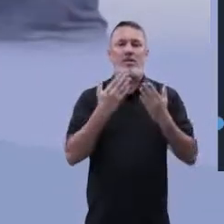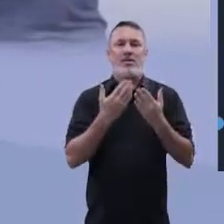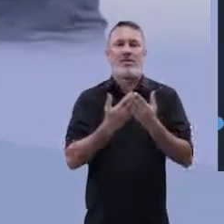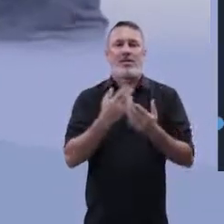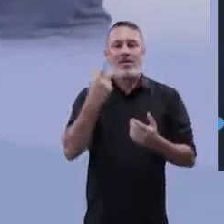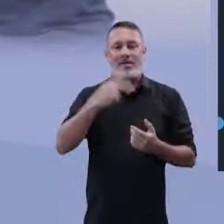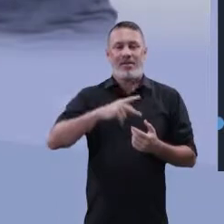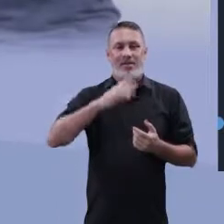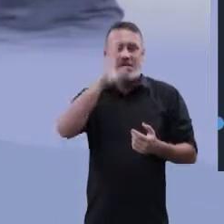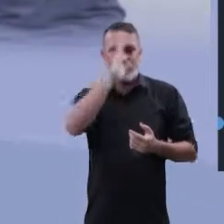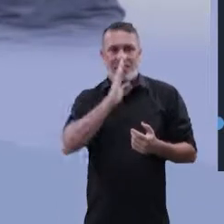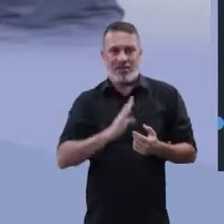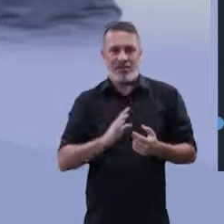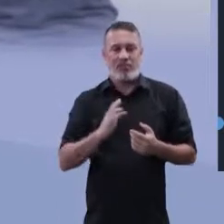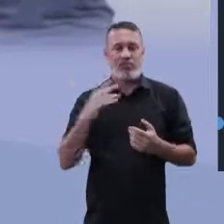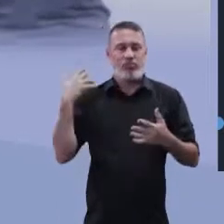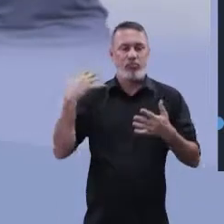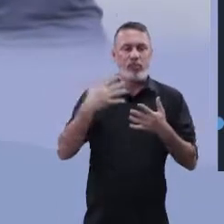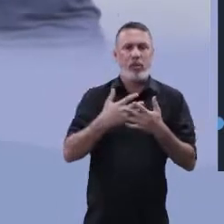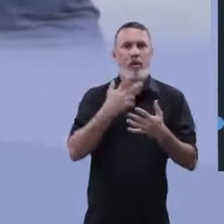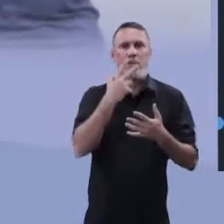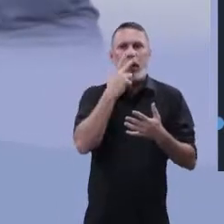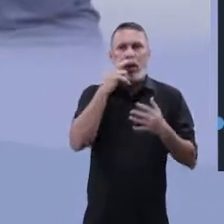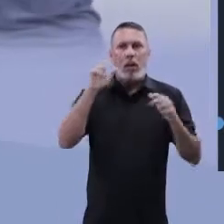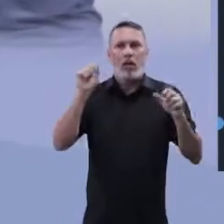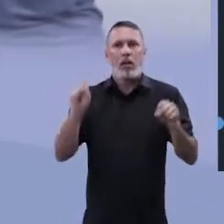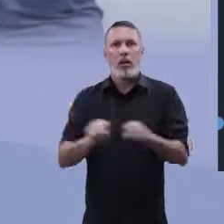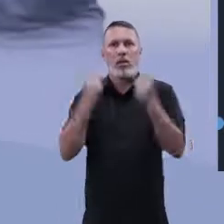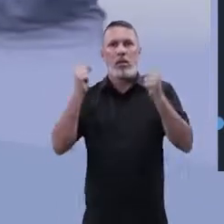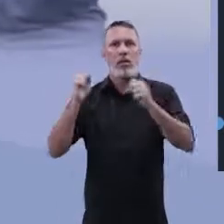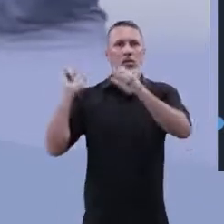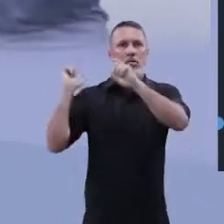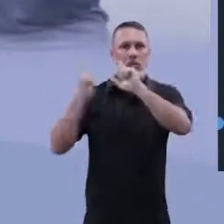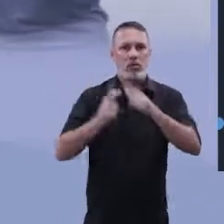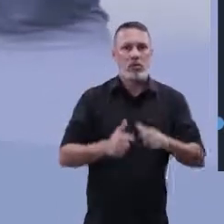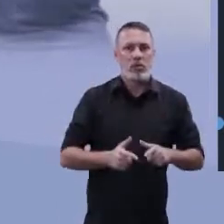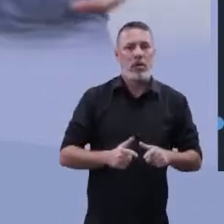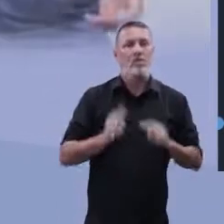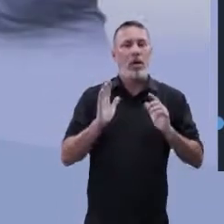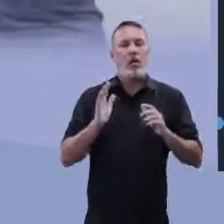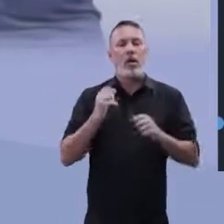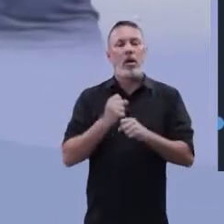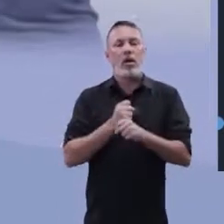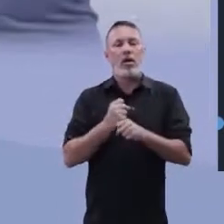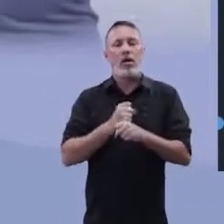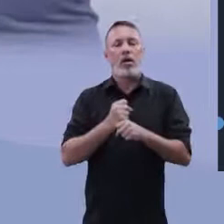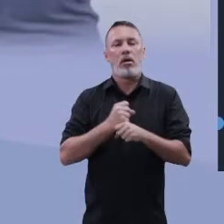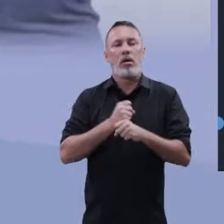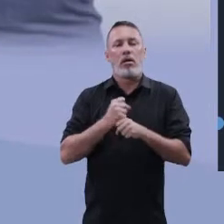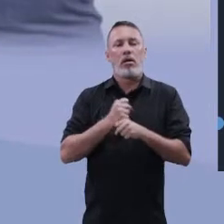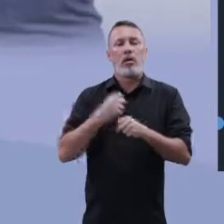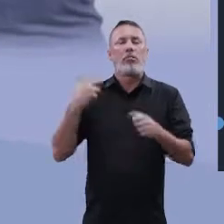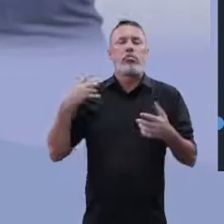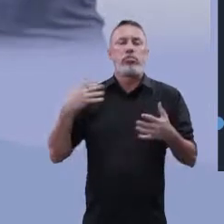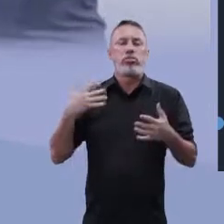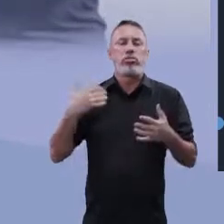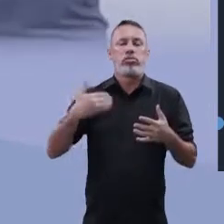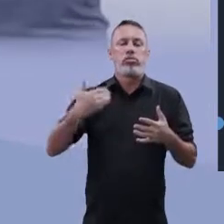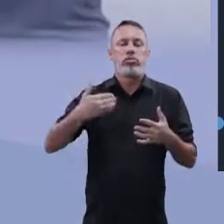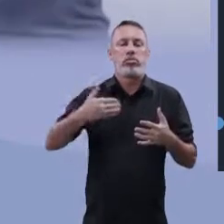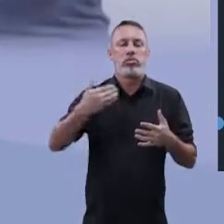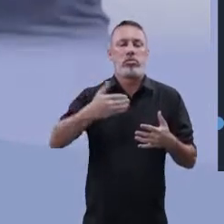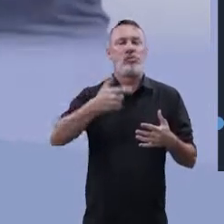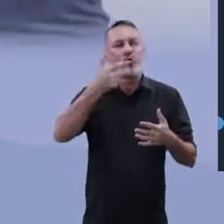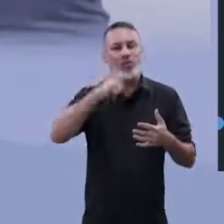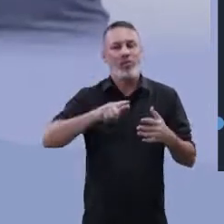escola literária, brasileira, o modernismo, ele conseguiu romper com isso. Só que foi passando o tempo, mais uma vez